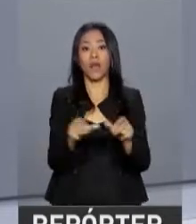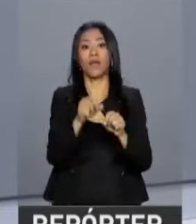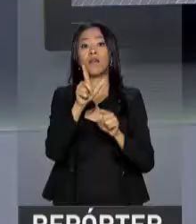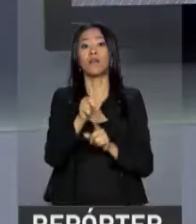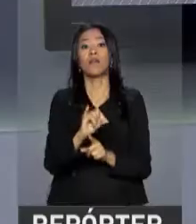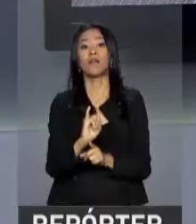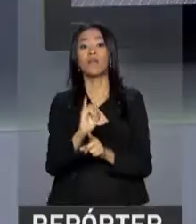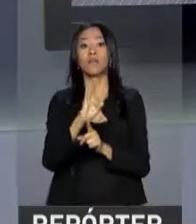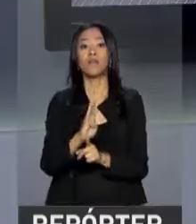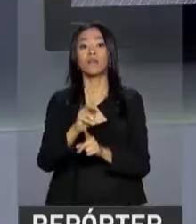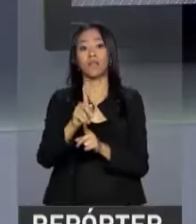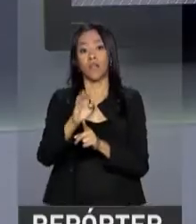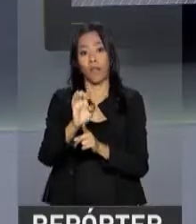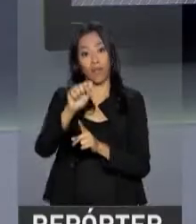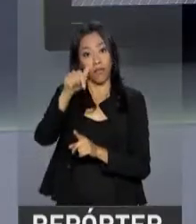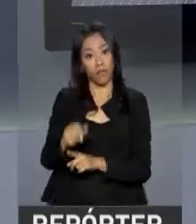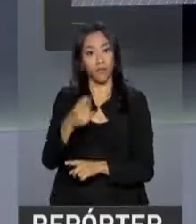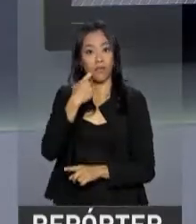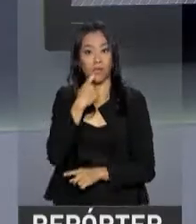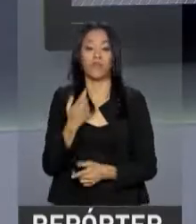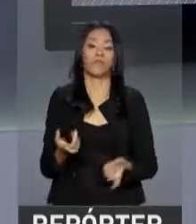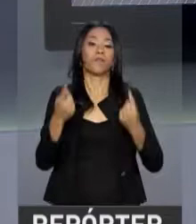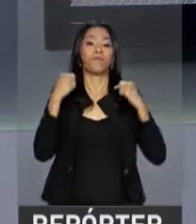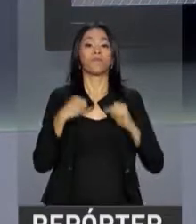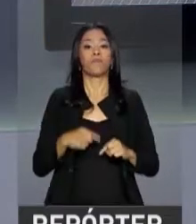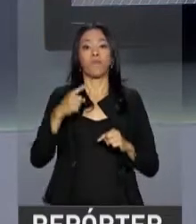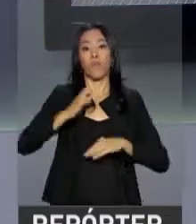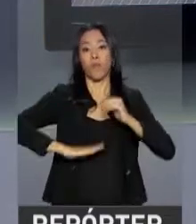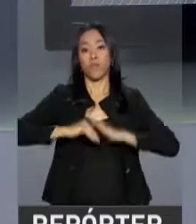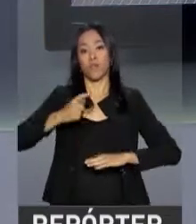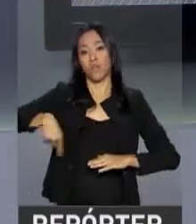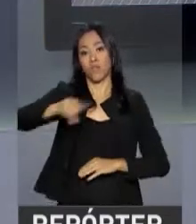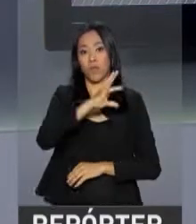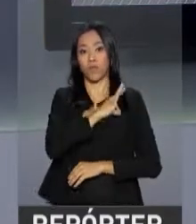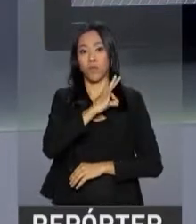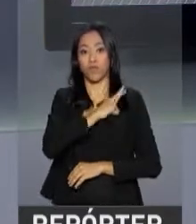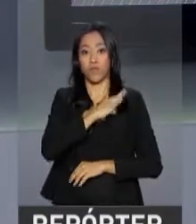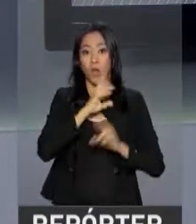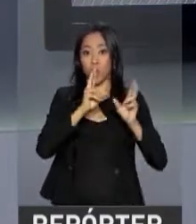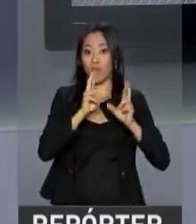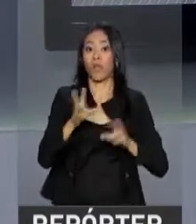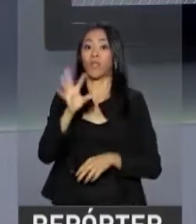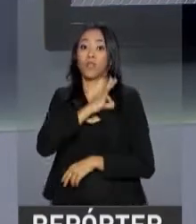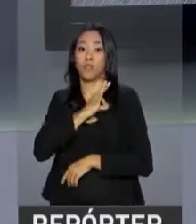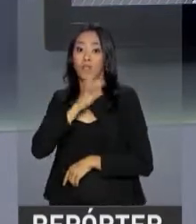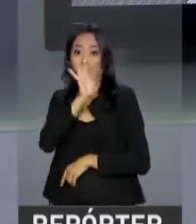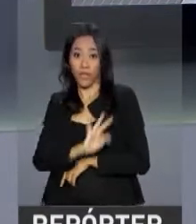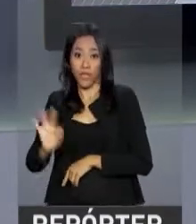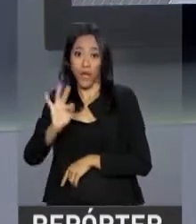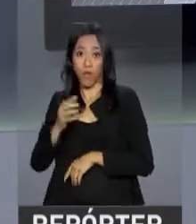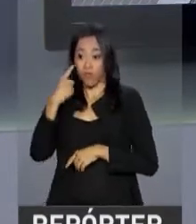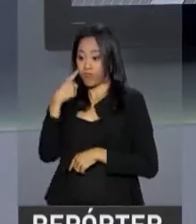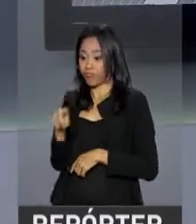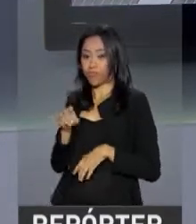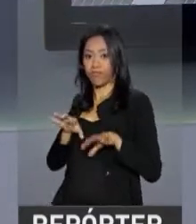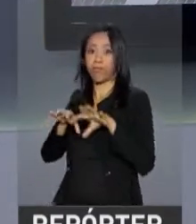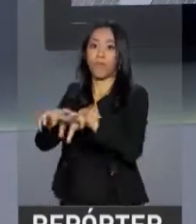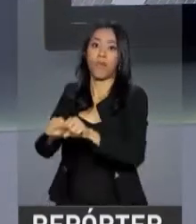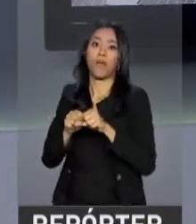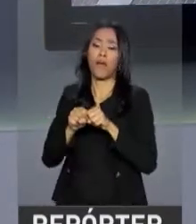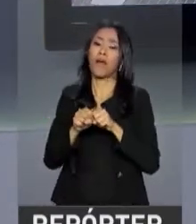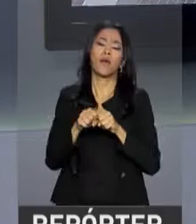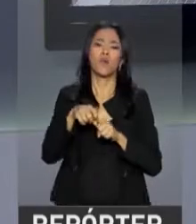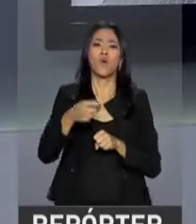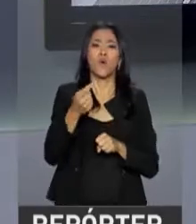sexta-feira. Agentes da Polícia Rodoviária Federal e da Polícia Federal apreenderam quase uma tonelada de cocaína